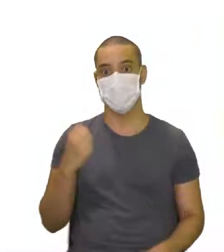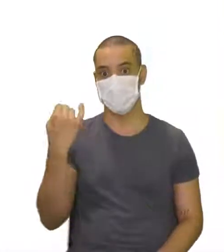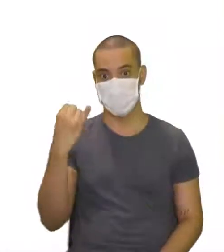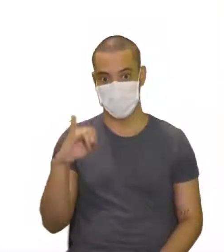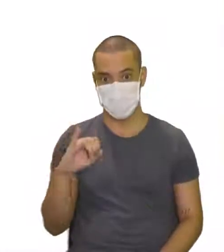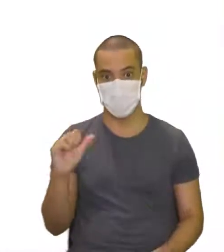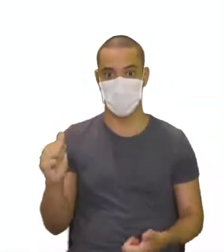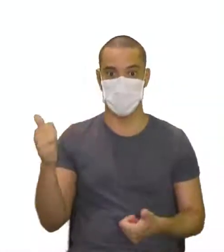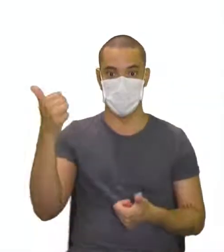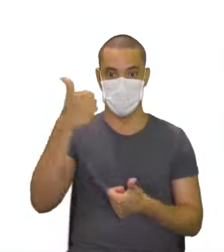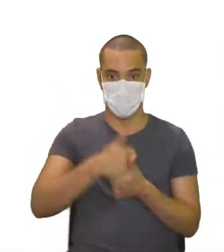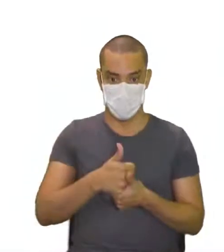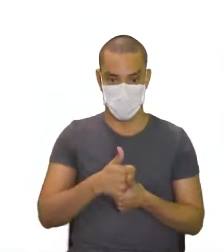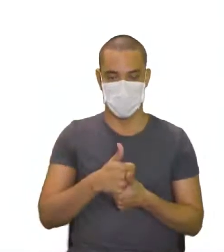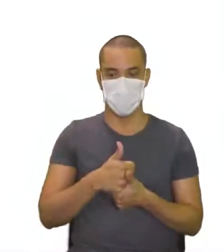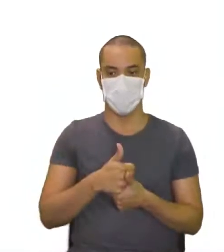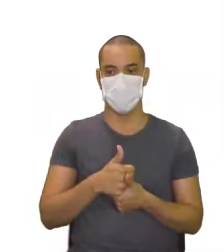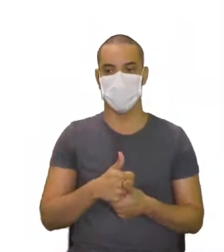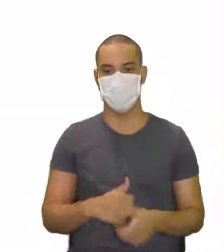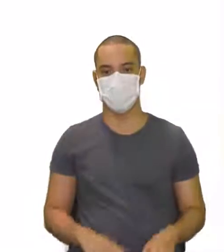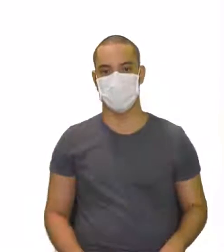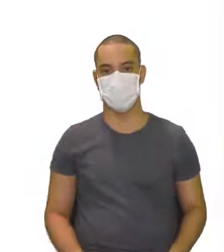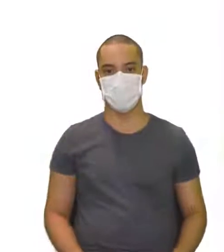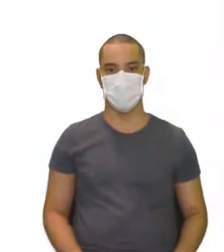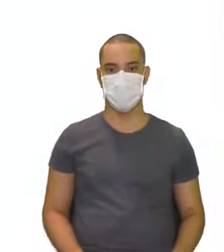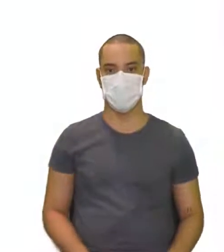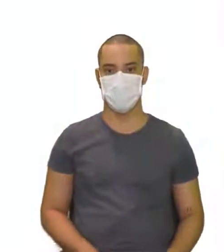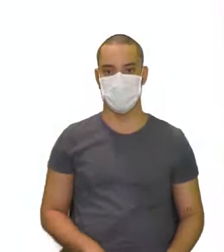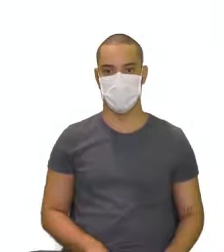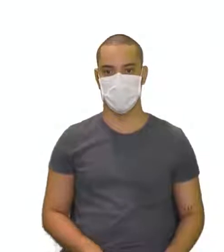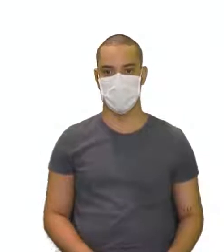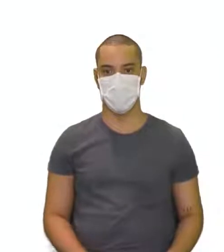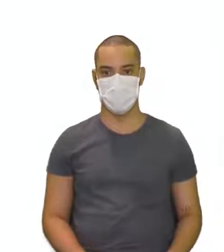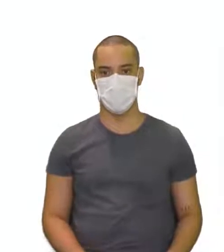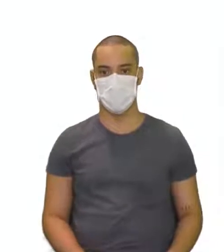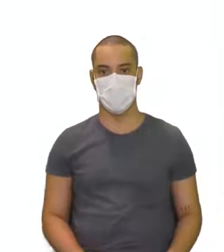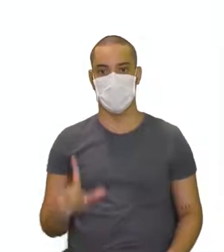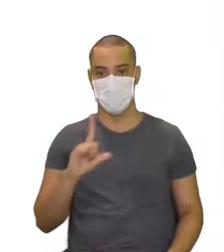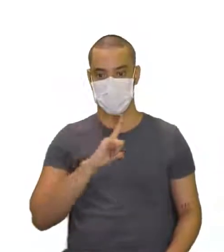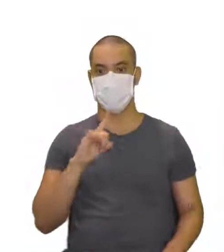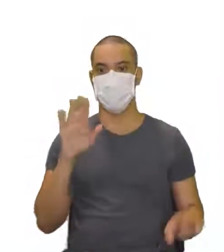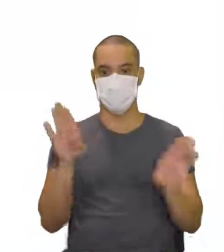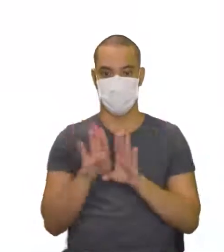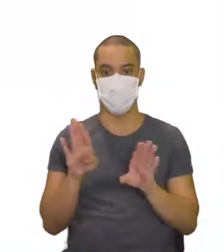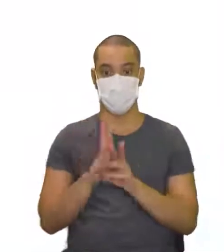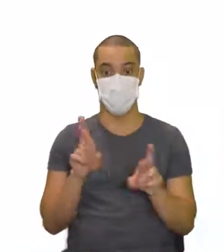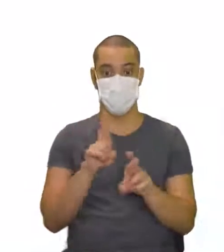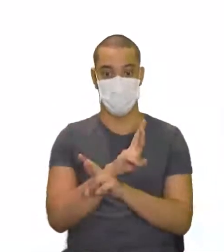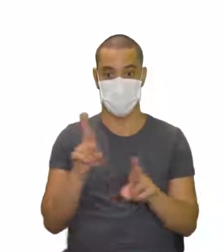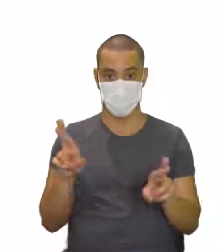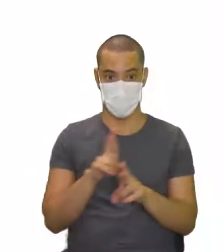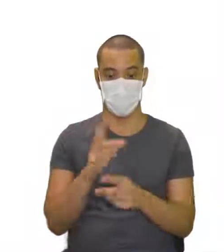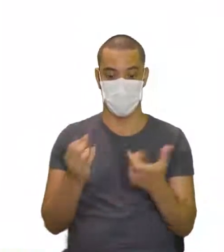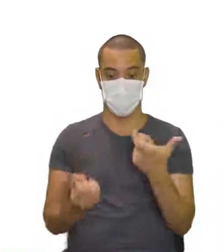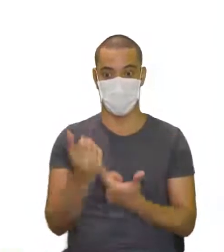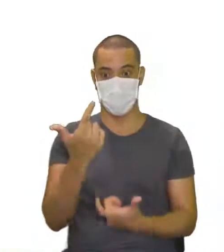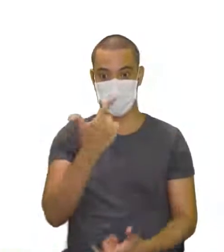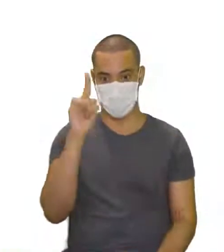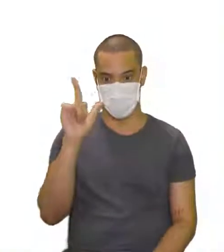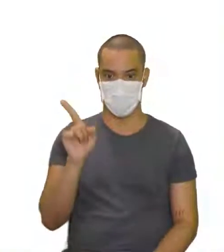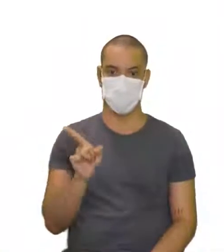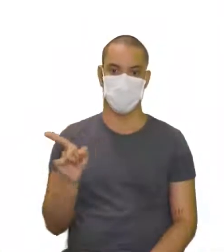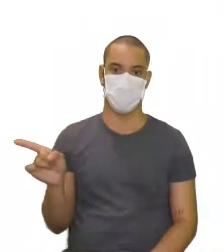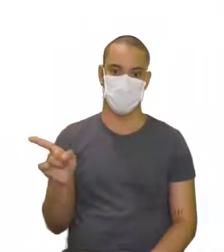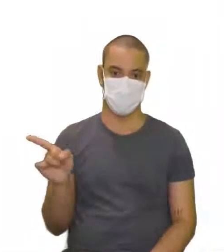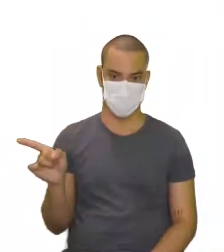substitui essa corrente aqui dentro, a gente também obtém essa relação, ó. A potência